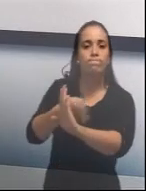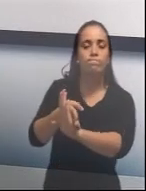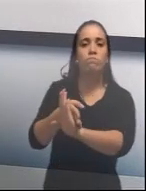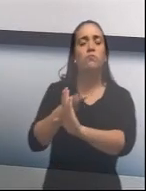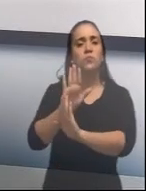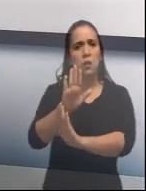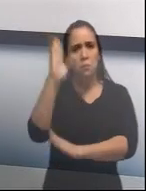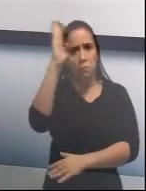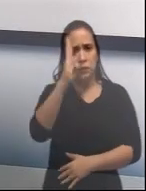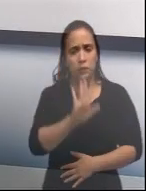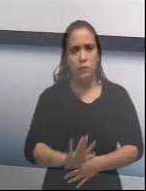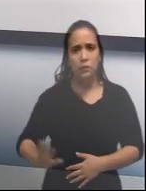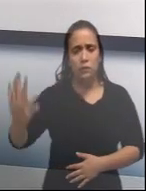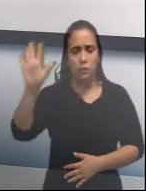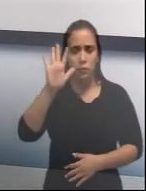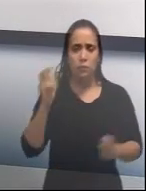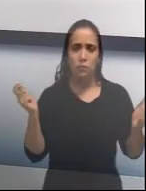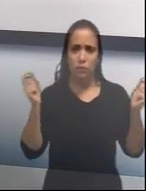de